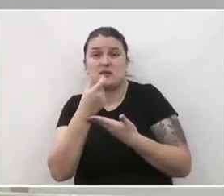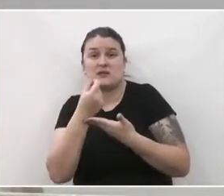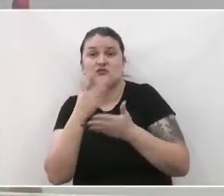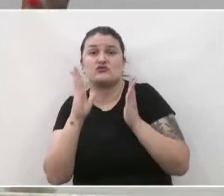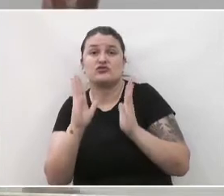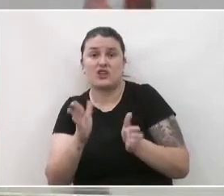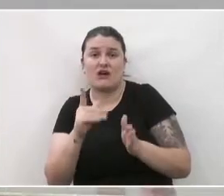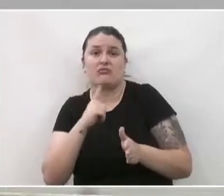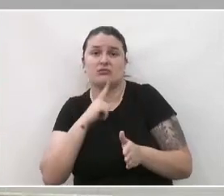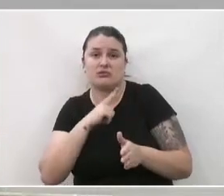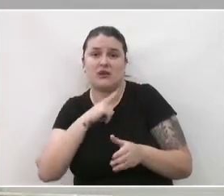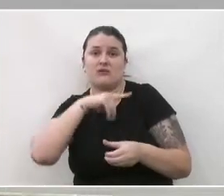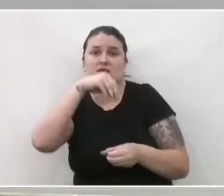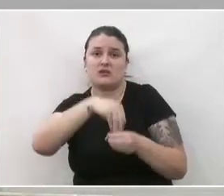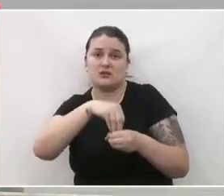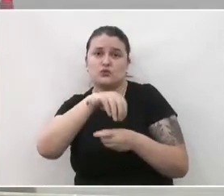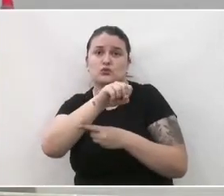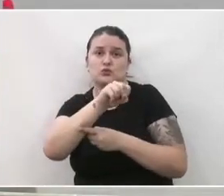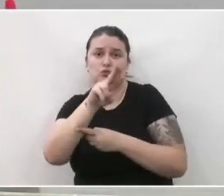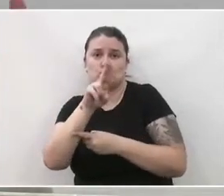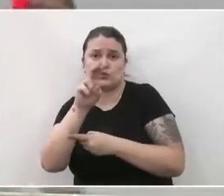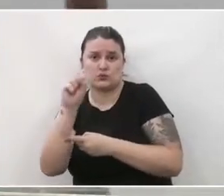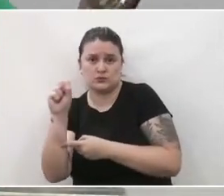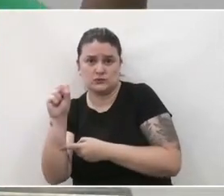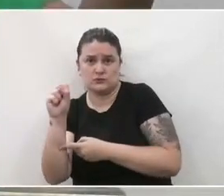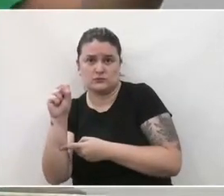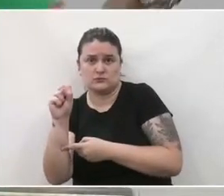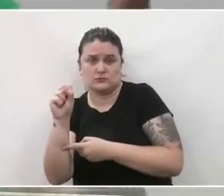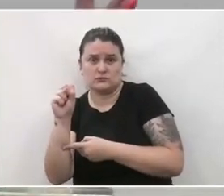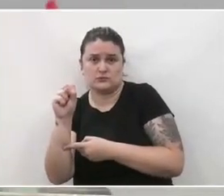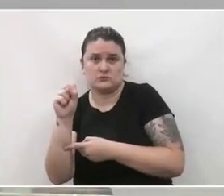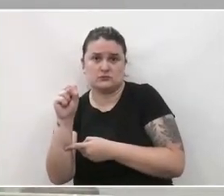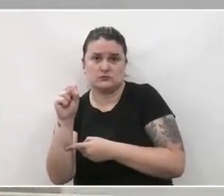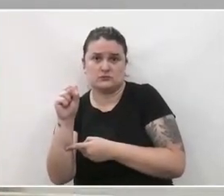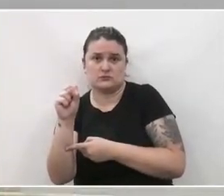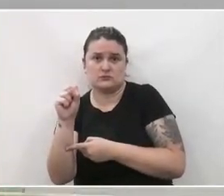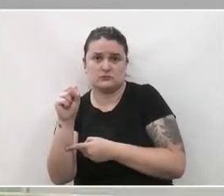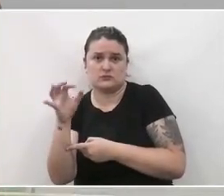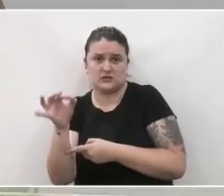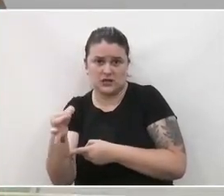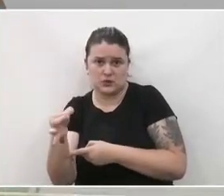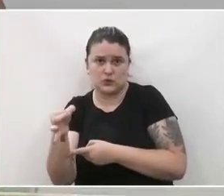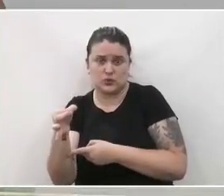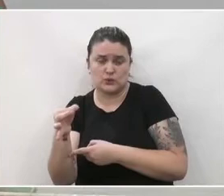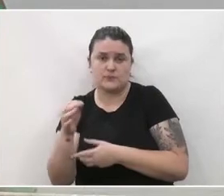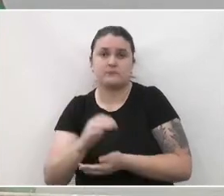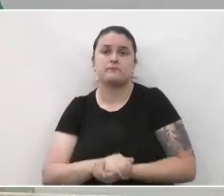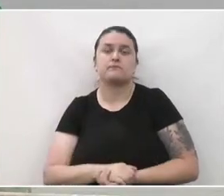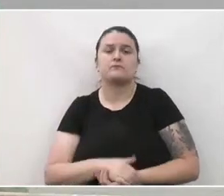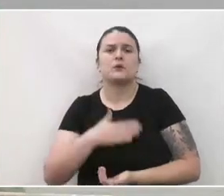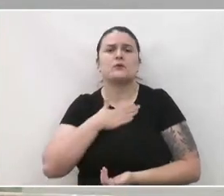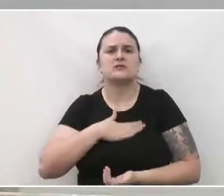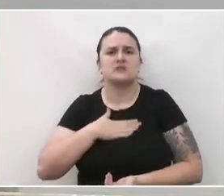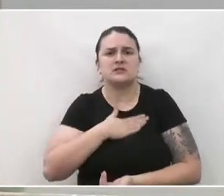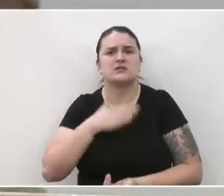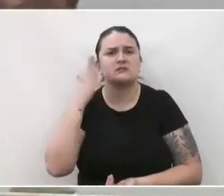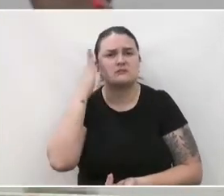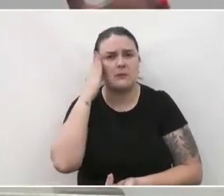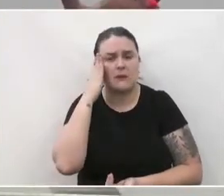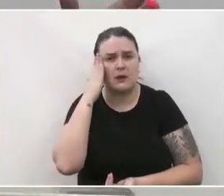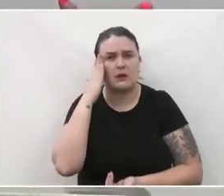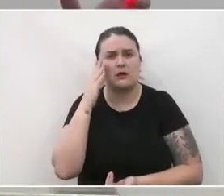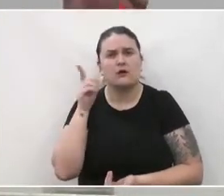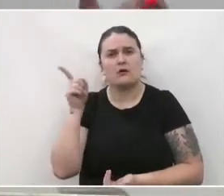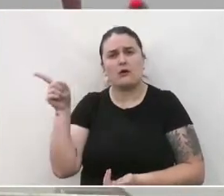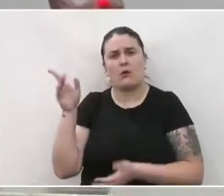estão disponíveis no hall do SUS, certo? E gostaria de saber o seguinte: o senhor